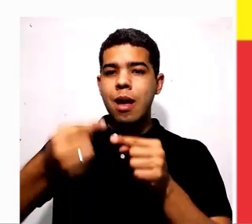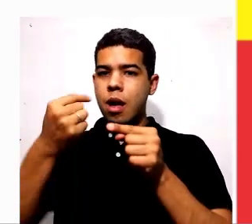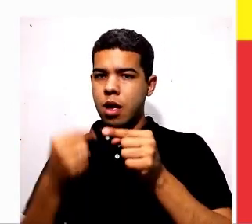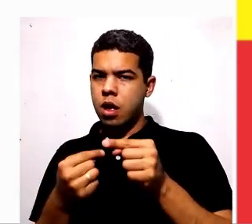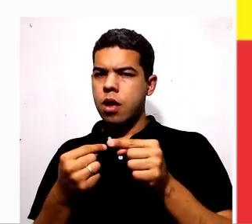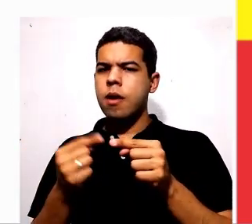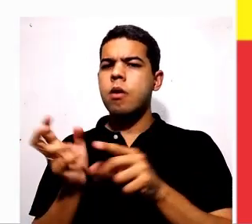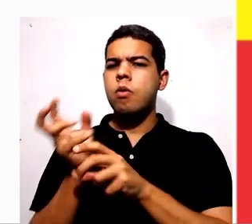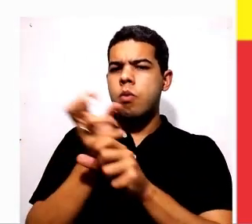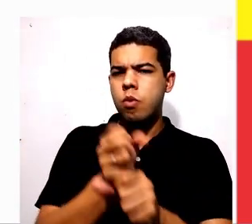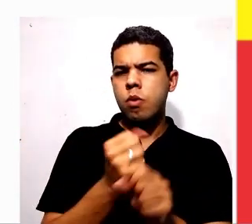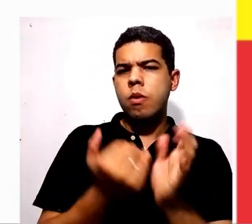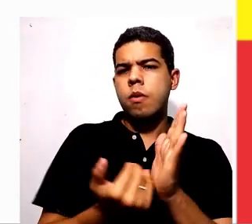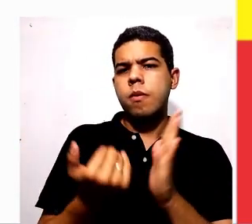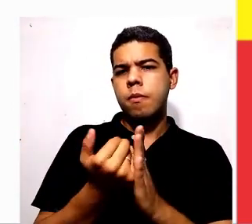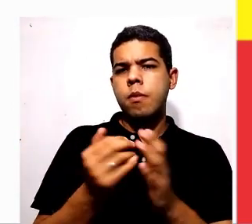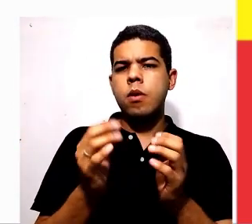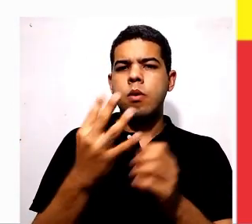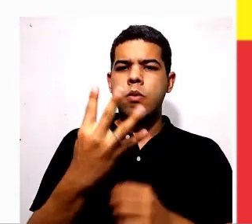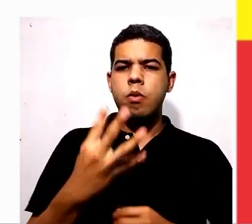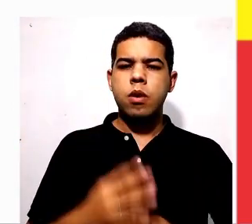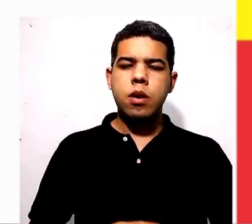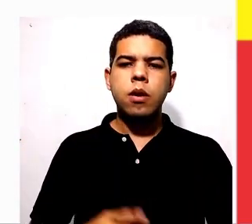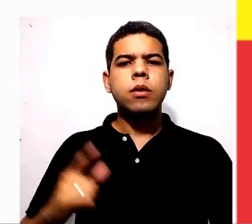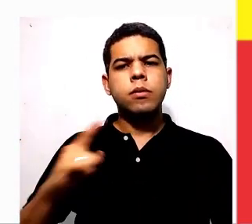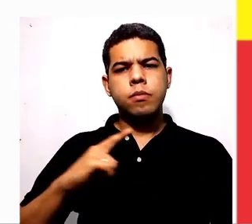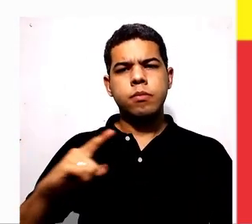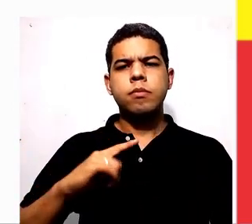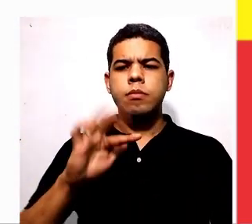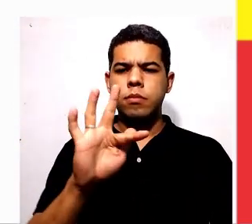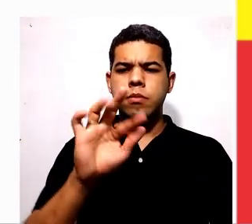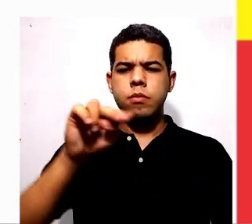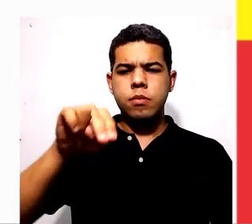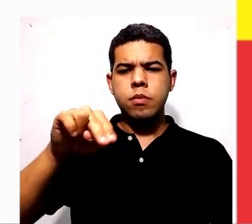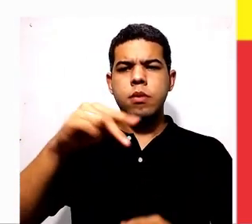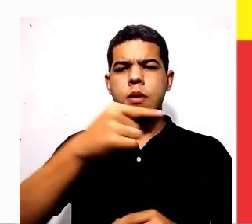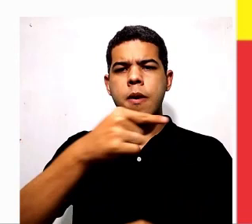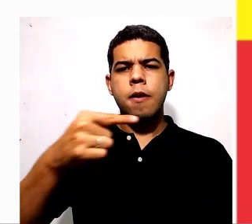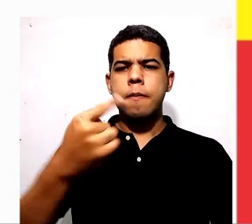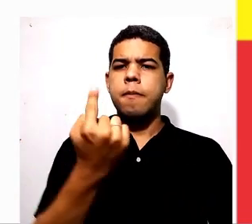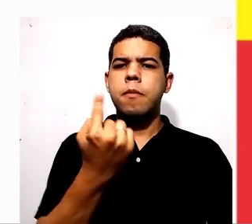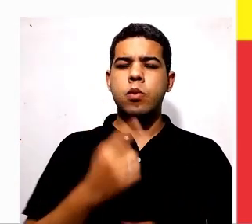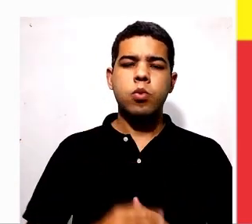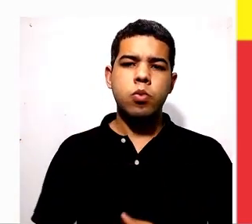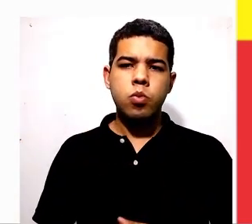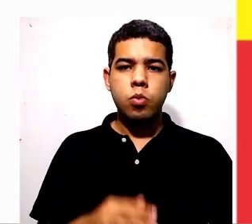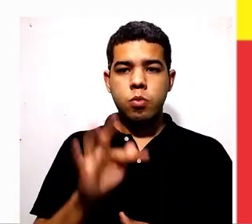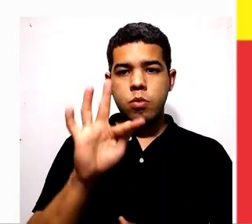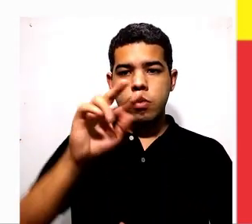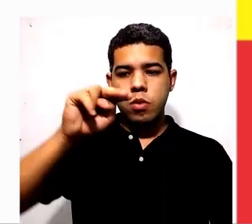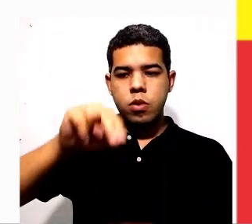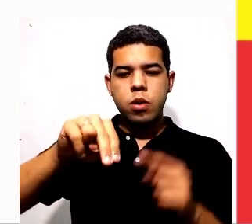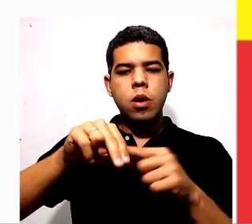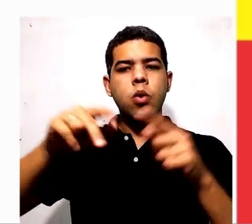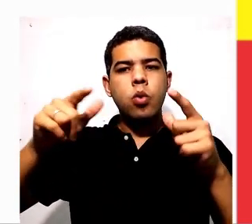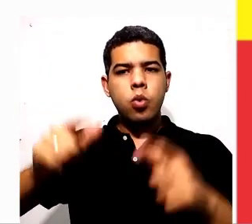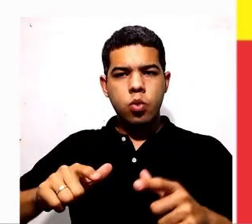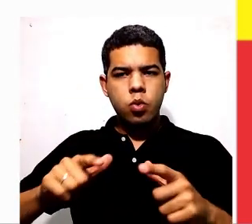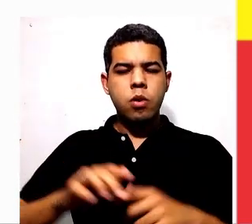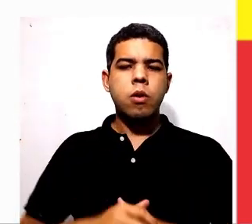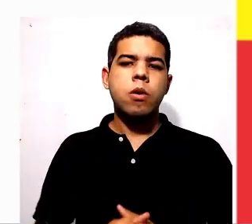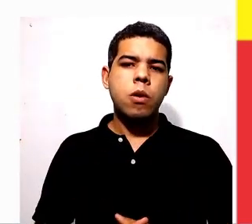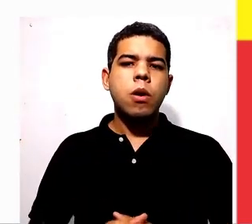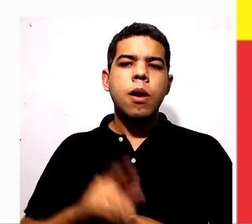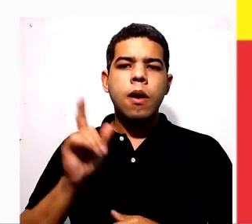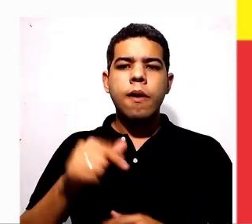anterior e nela eu vou somar 4. É isso que diz esse Fn menos 1 aí. Então, Fn é a posição que eu quero.